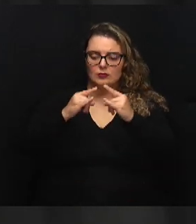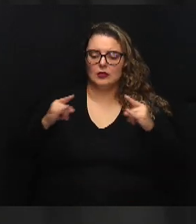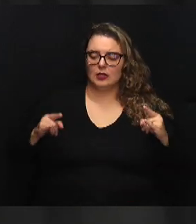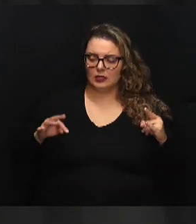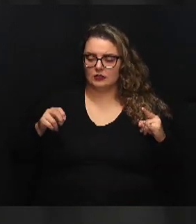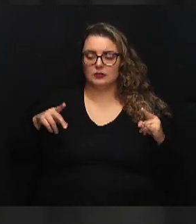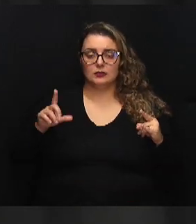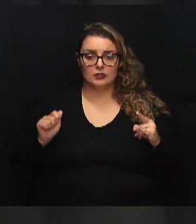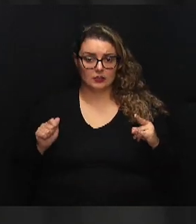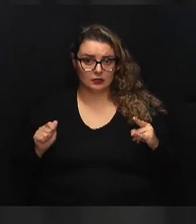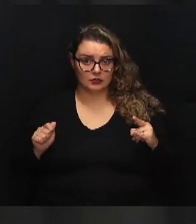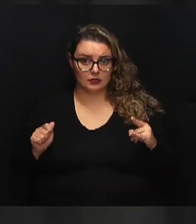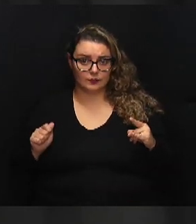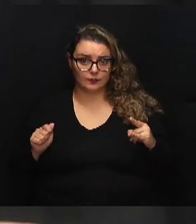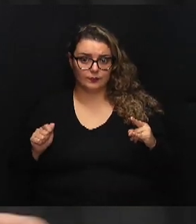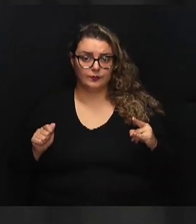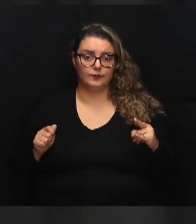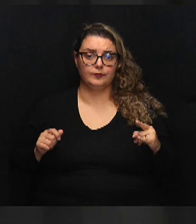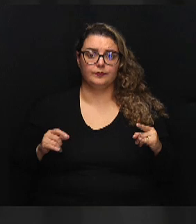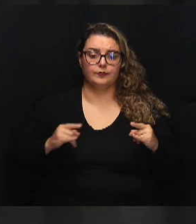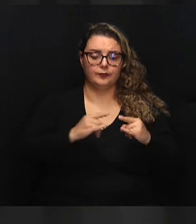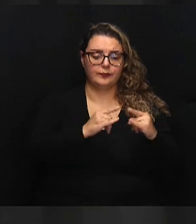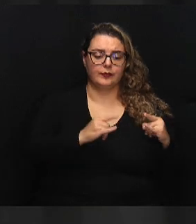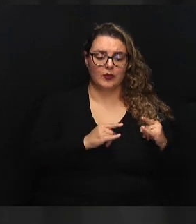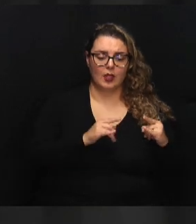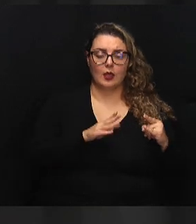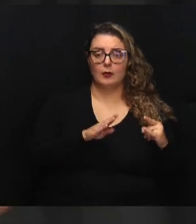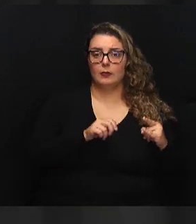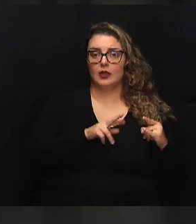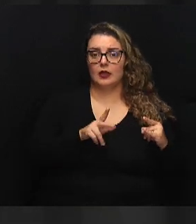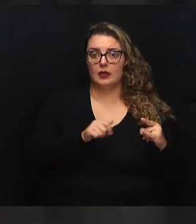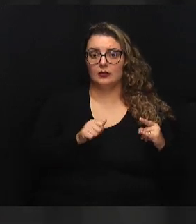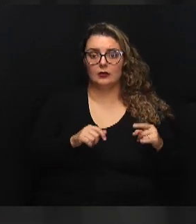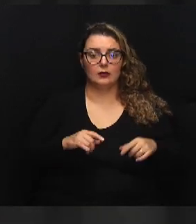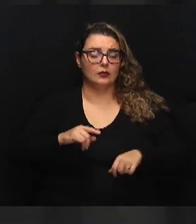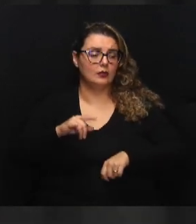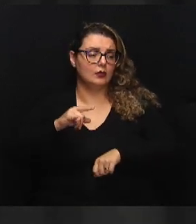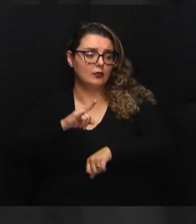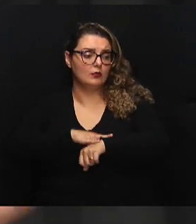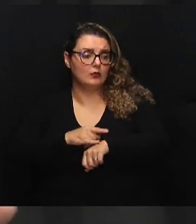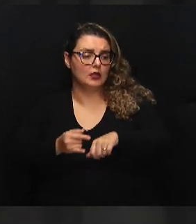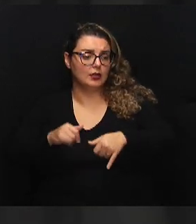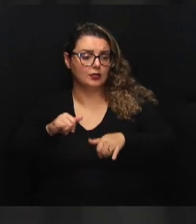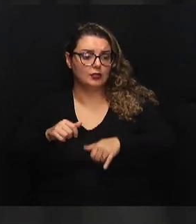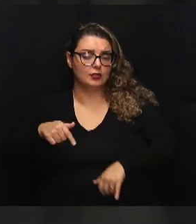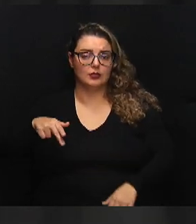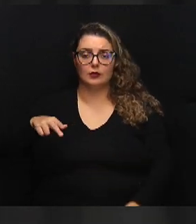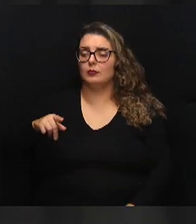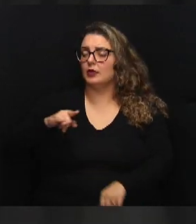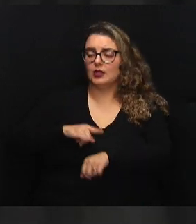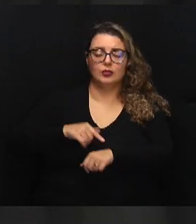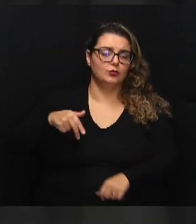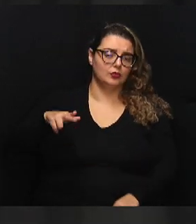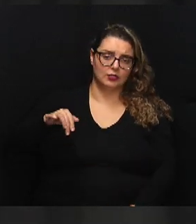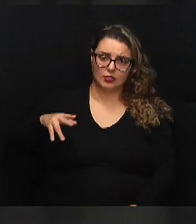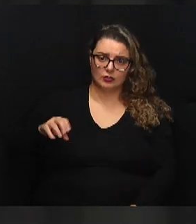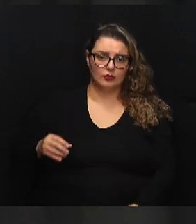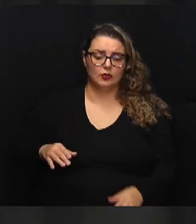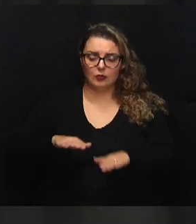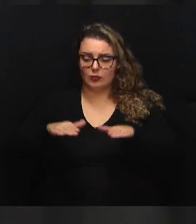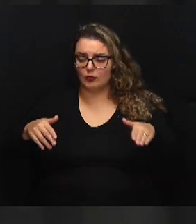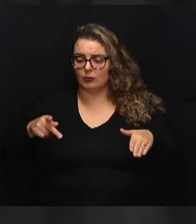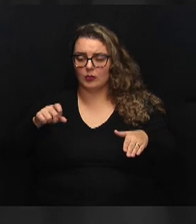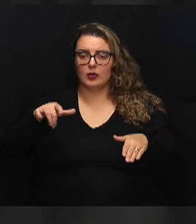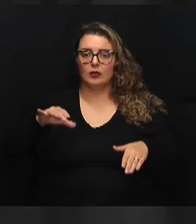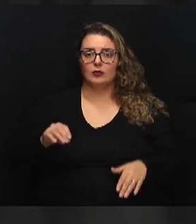de umas barracas, ele precisa lá de um palco, banheiro químico, entendeu? Aí a